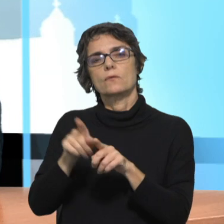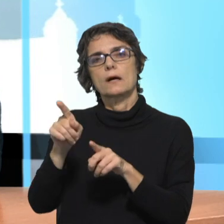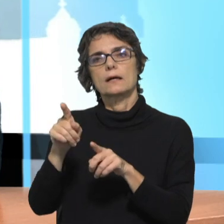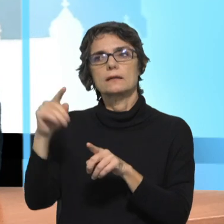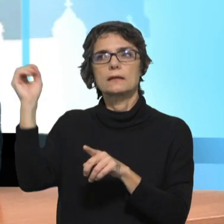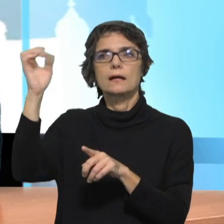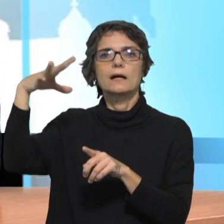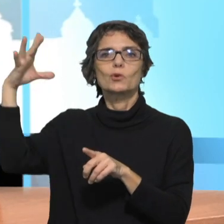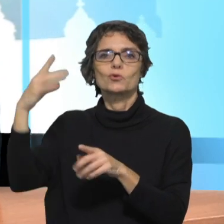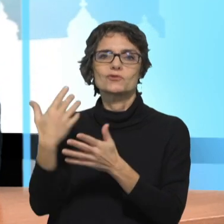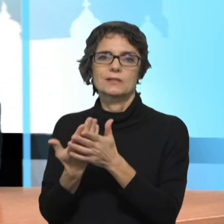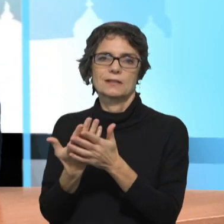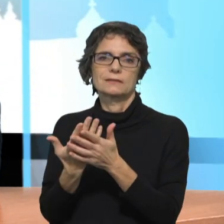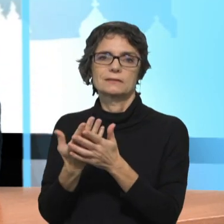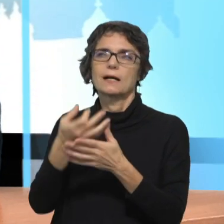celebramos o Natal do Senhor.